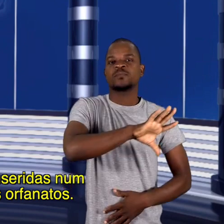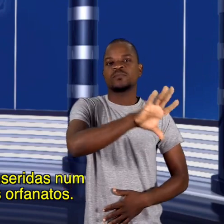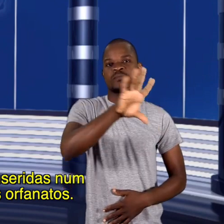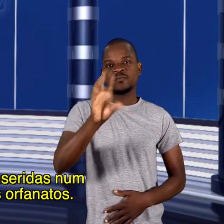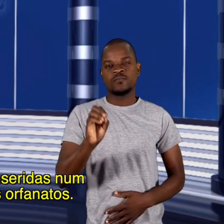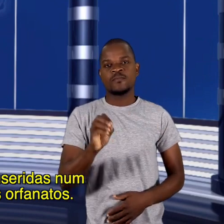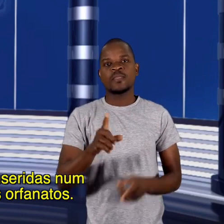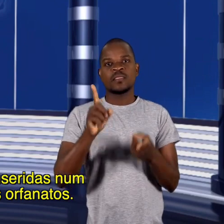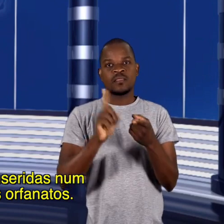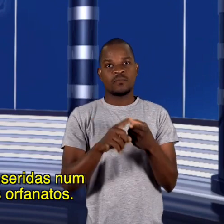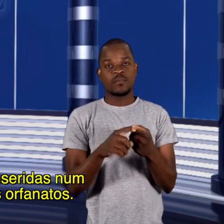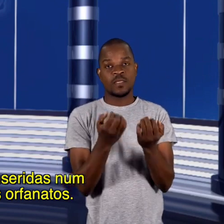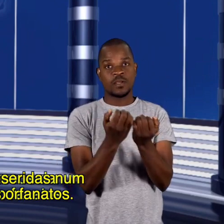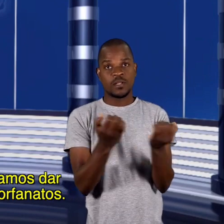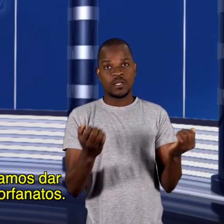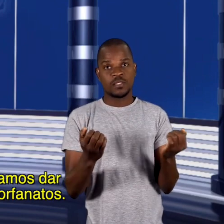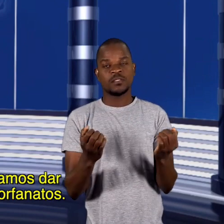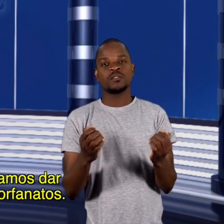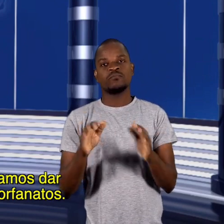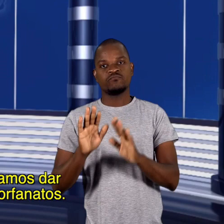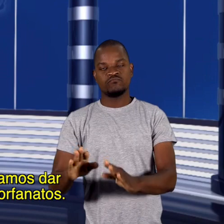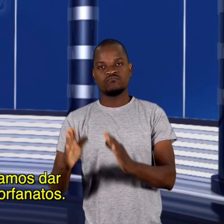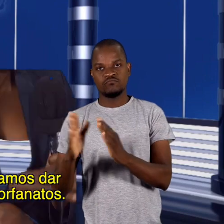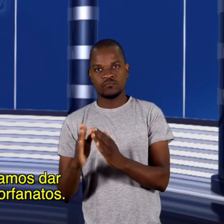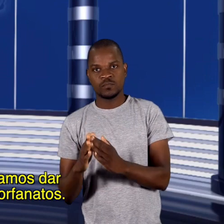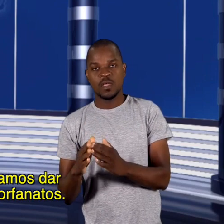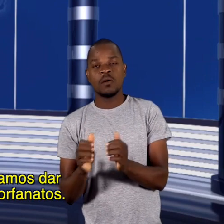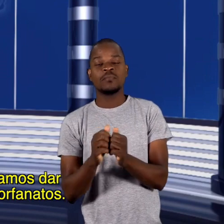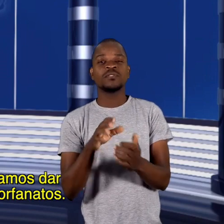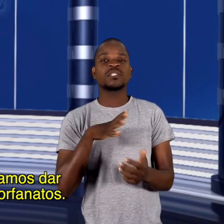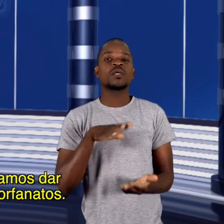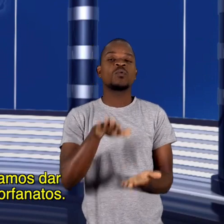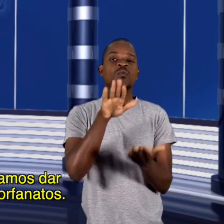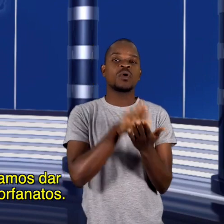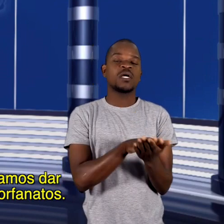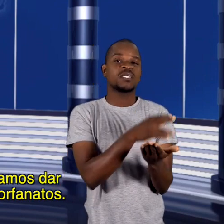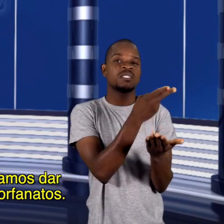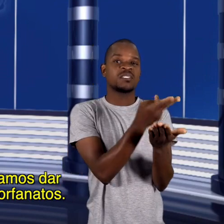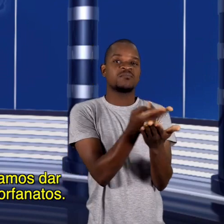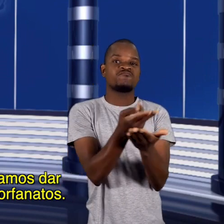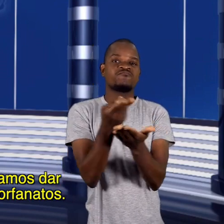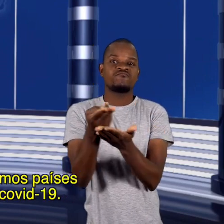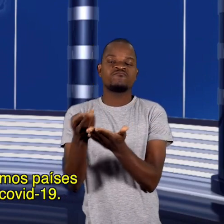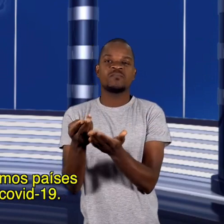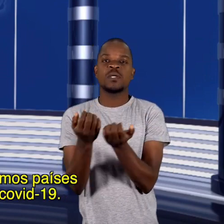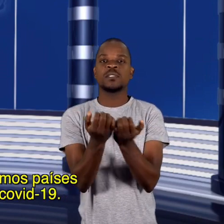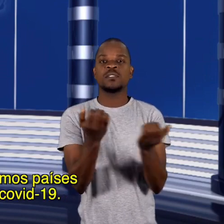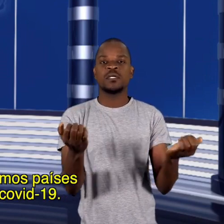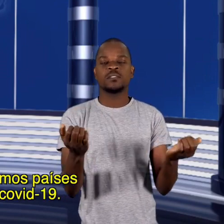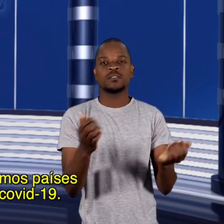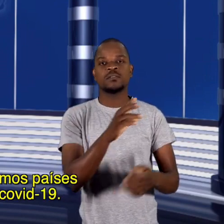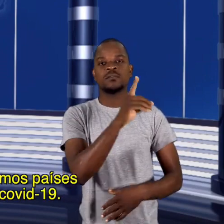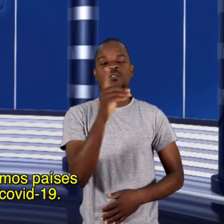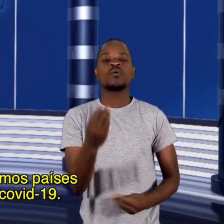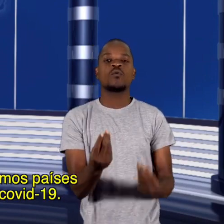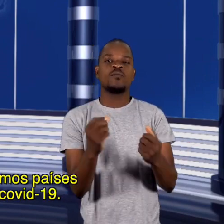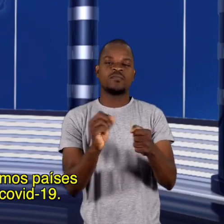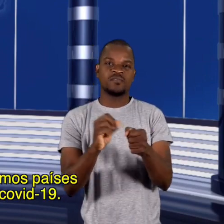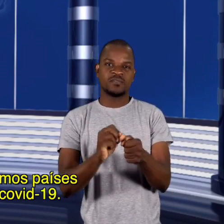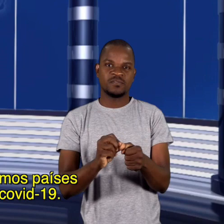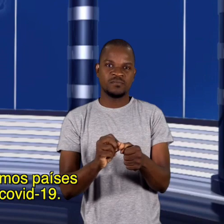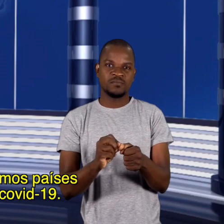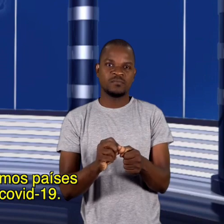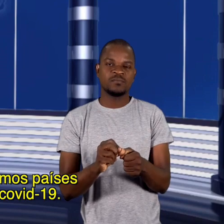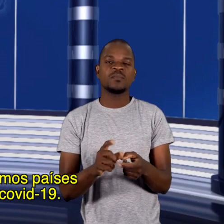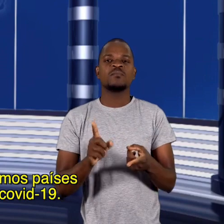mas nós temos orfanatos. Qual é o tratamento que nós vamos dar às crianças que estão nos orfanatos? Nós vimos, e o que eu digo, nós